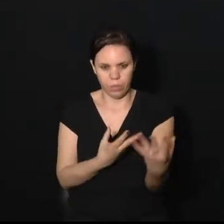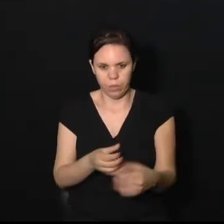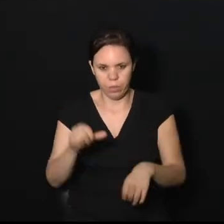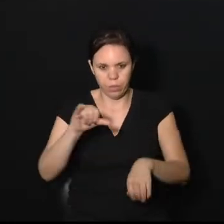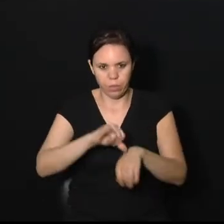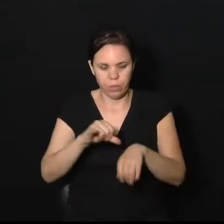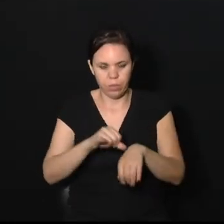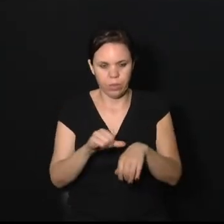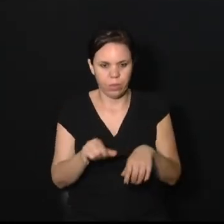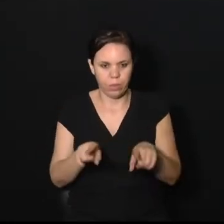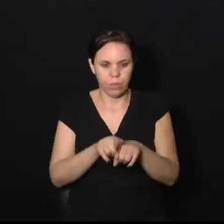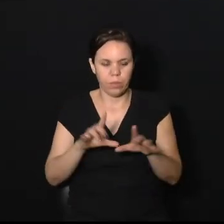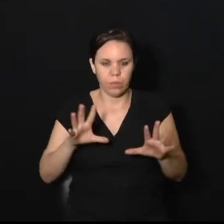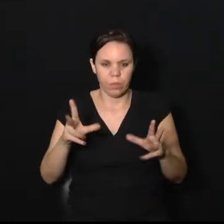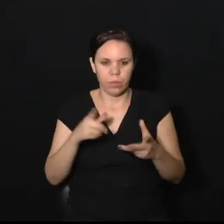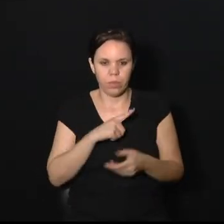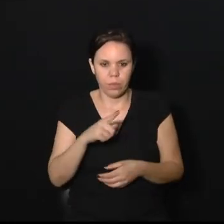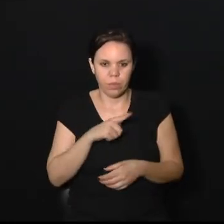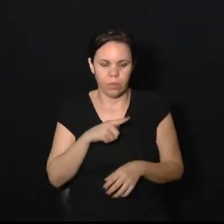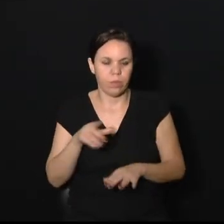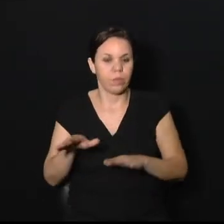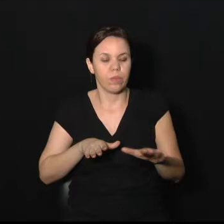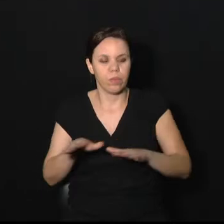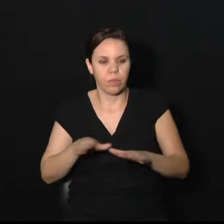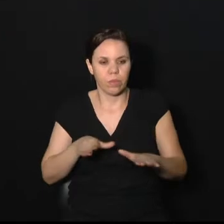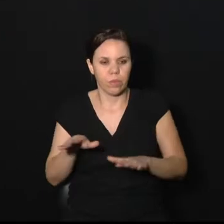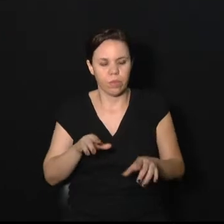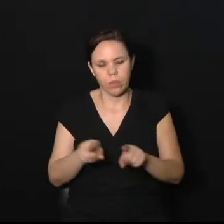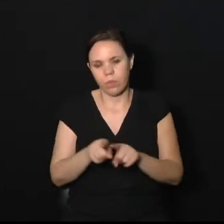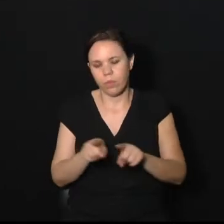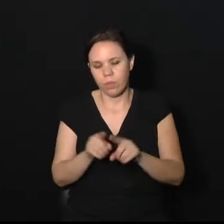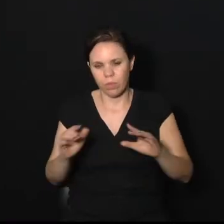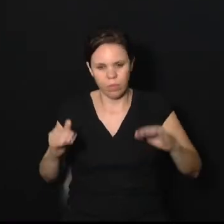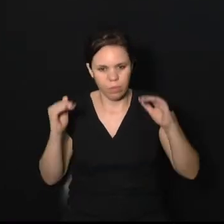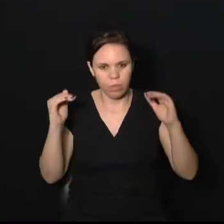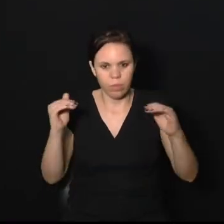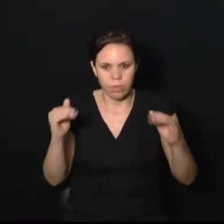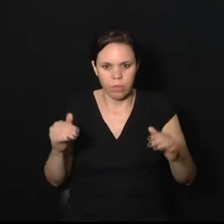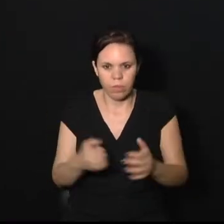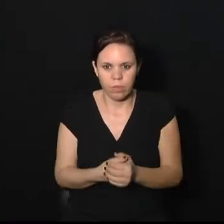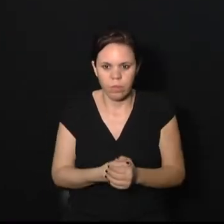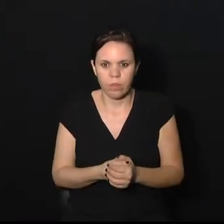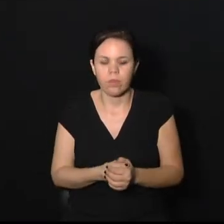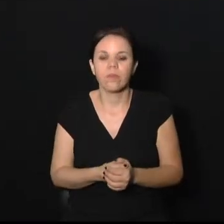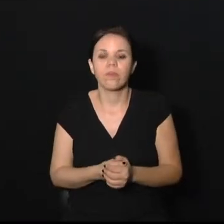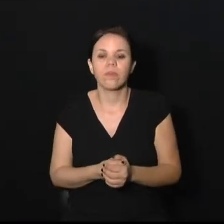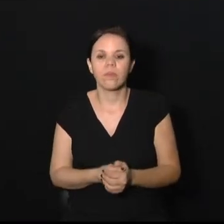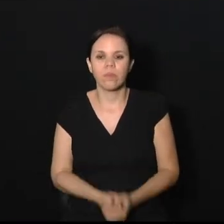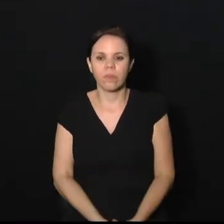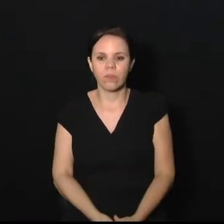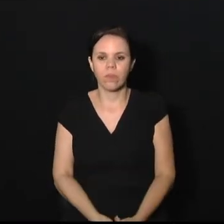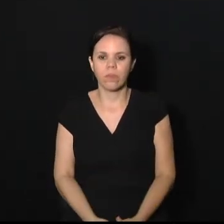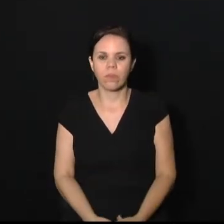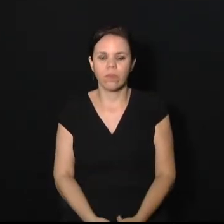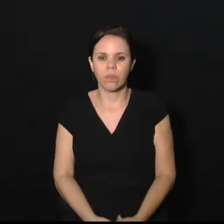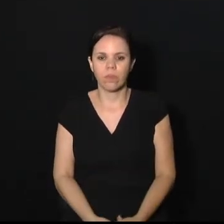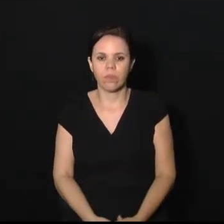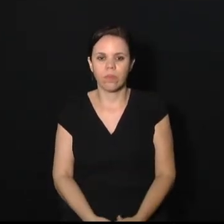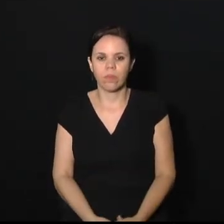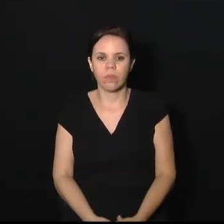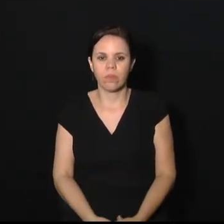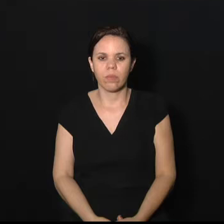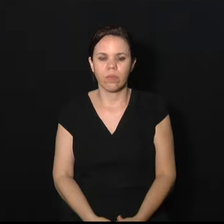Operações e passaram a ter todas as informações sobre mobilidade, além das que eles já tinham, em relação a identificar quais eram os pontos